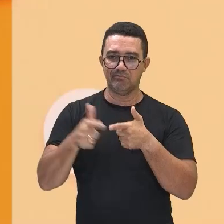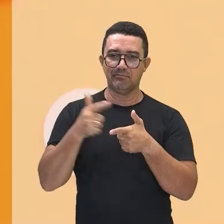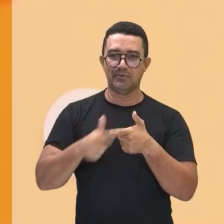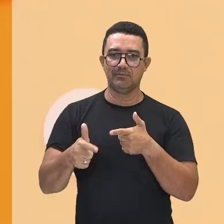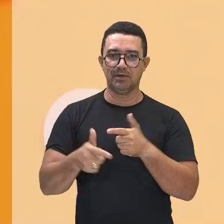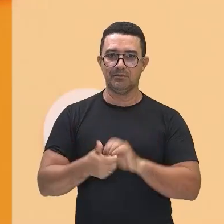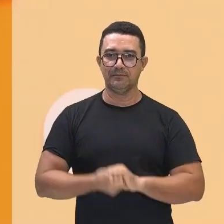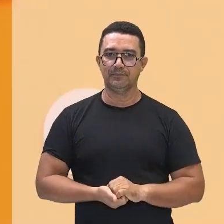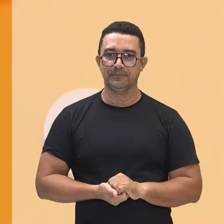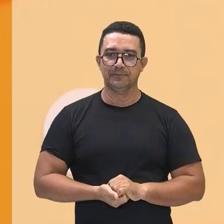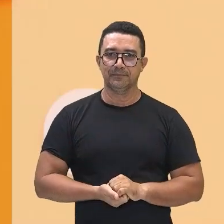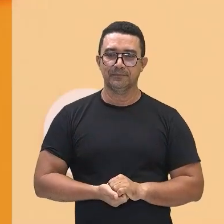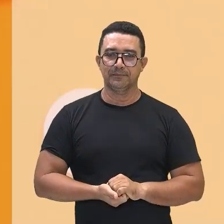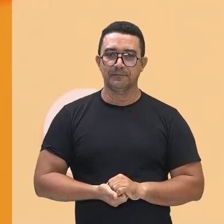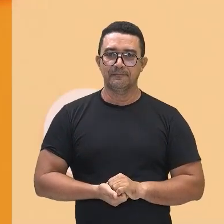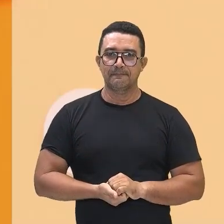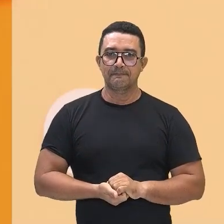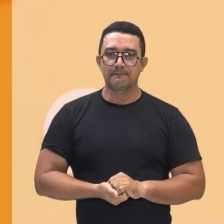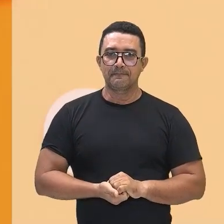que acaba